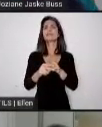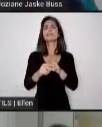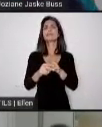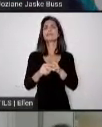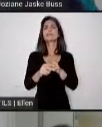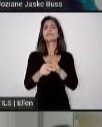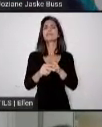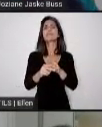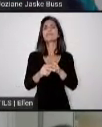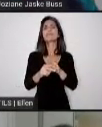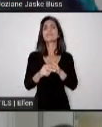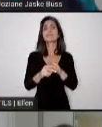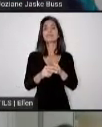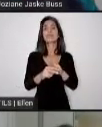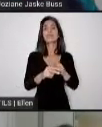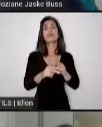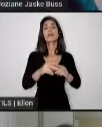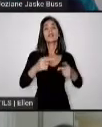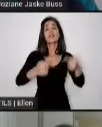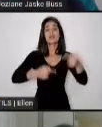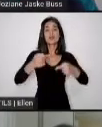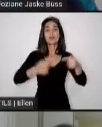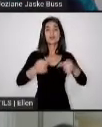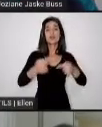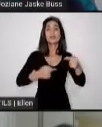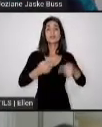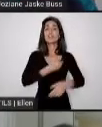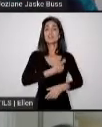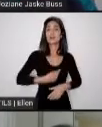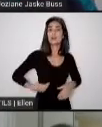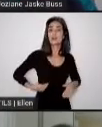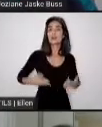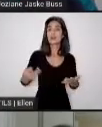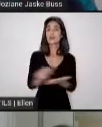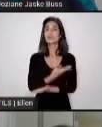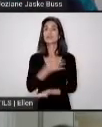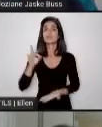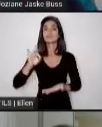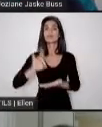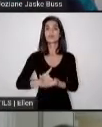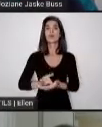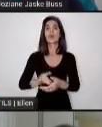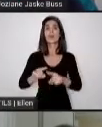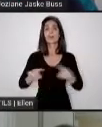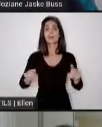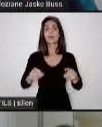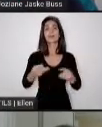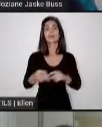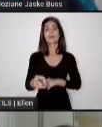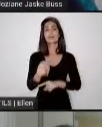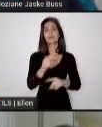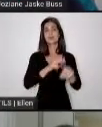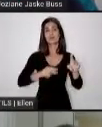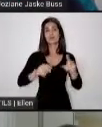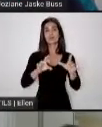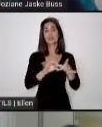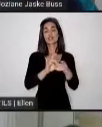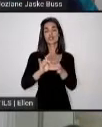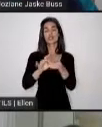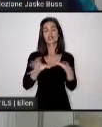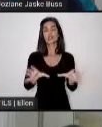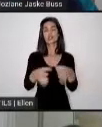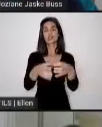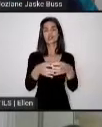políticas públicas, numa perspectiva de coletividade, né? Para que nós possamos, então,